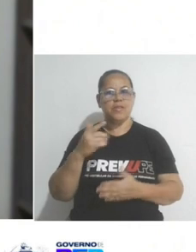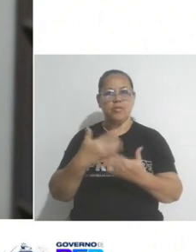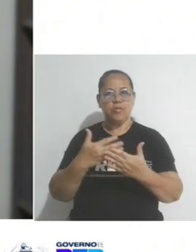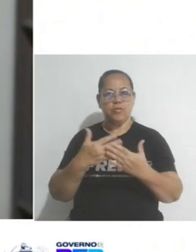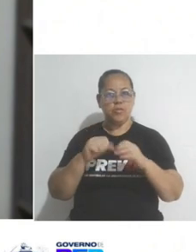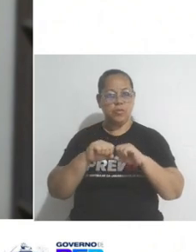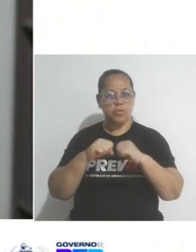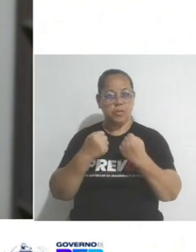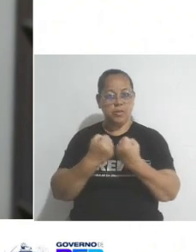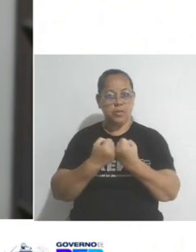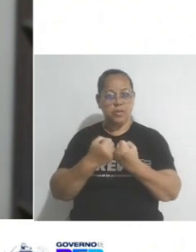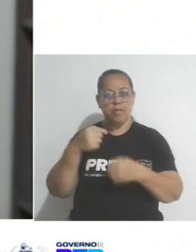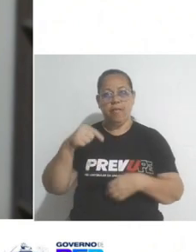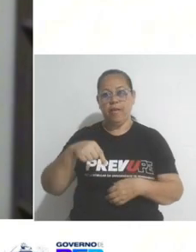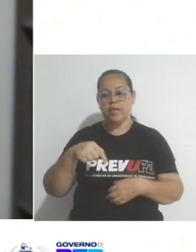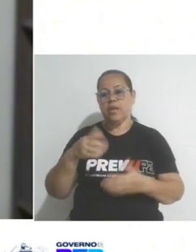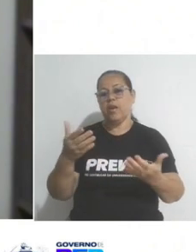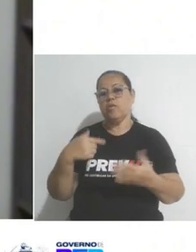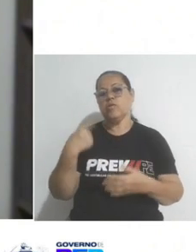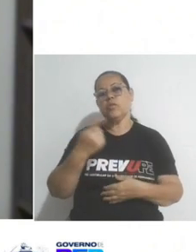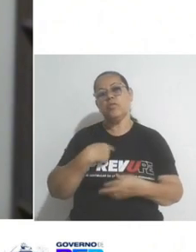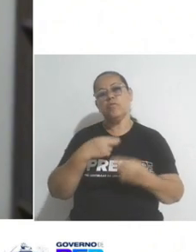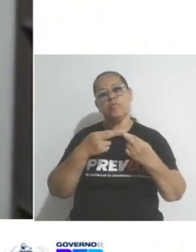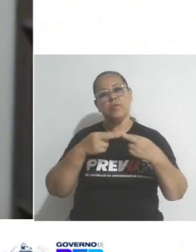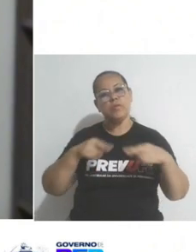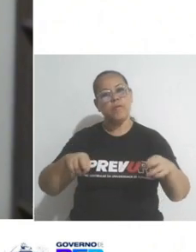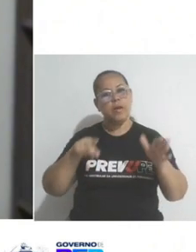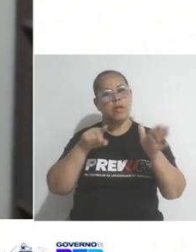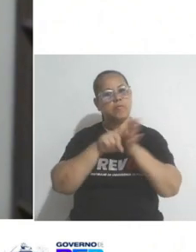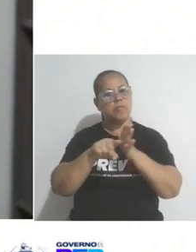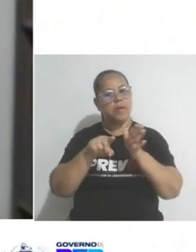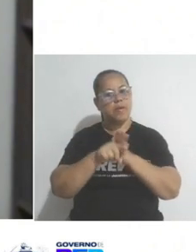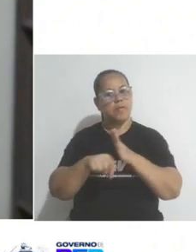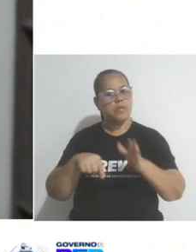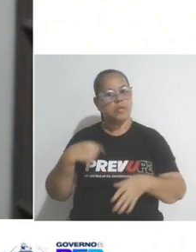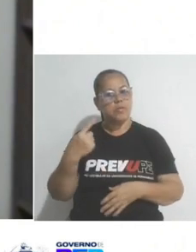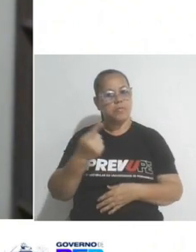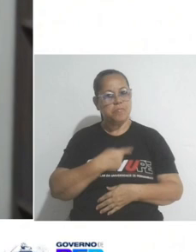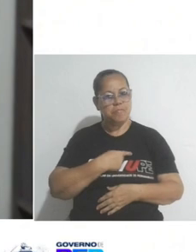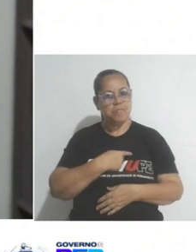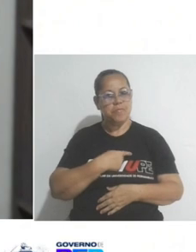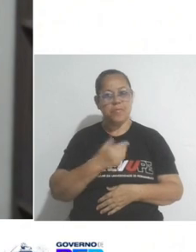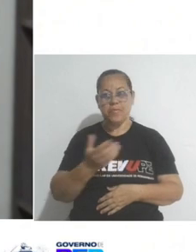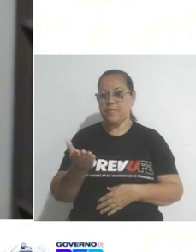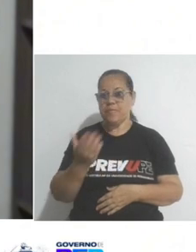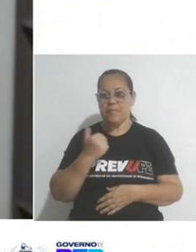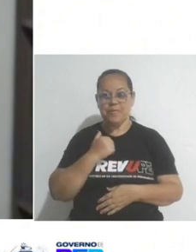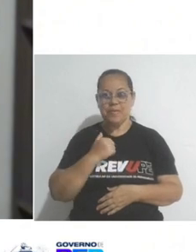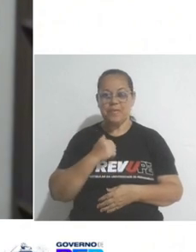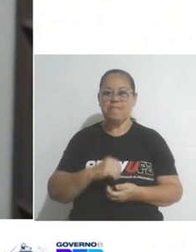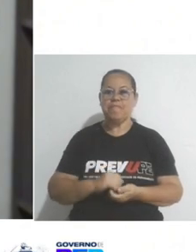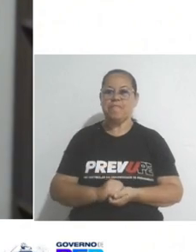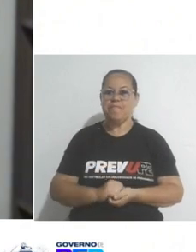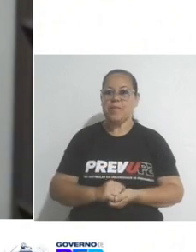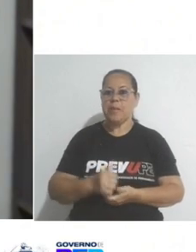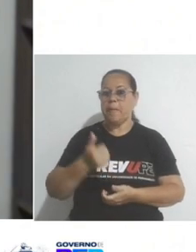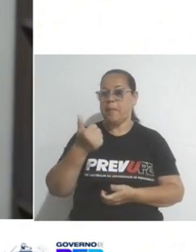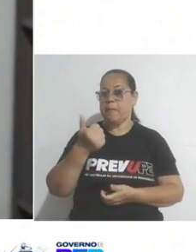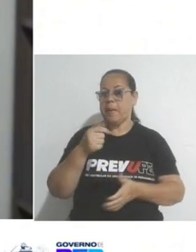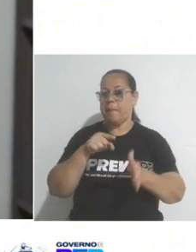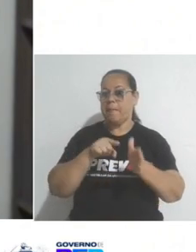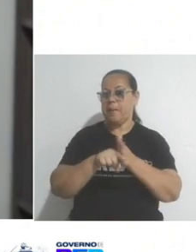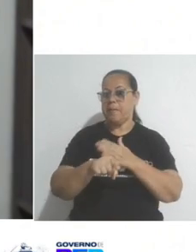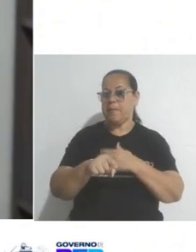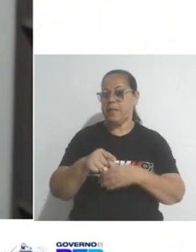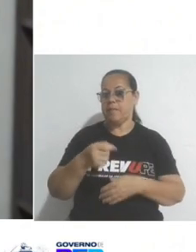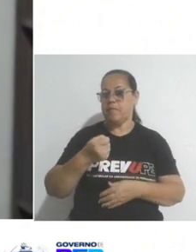e eu estou hoje aqui para a gente resolver juntos as questões do nosso simulado. Vamos lá? Primeira questão a questão de